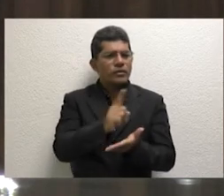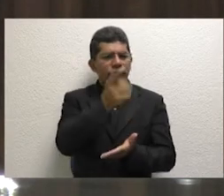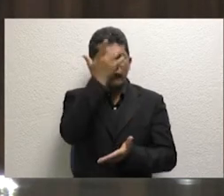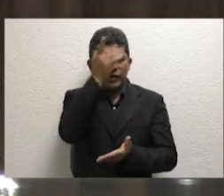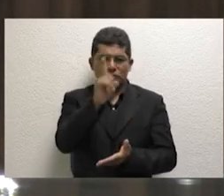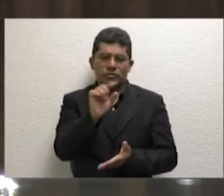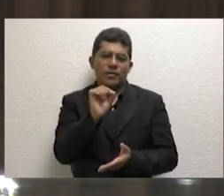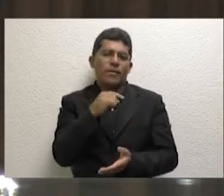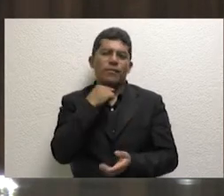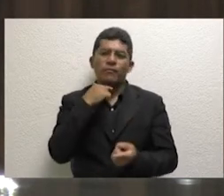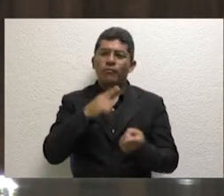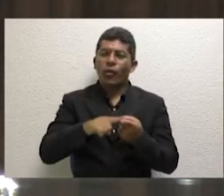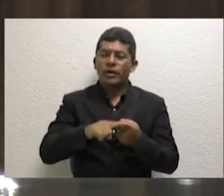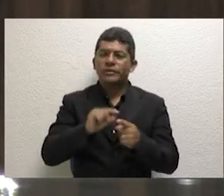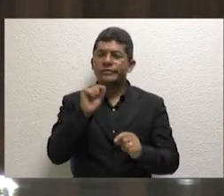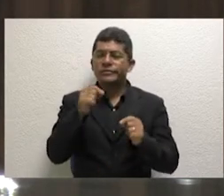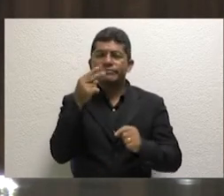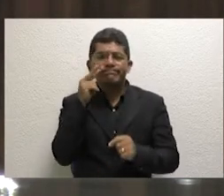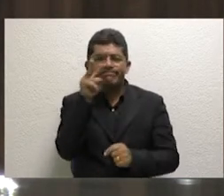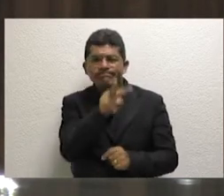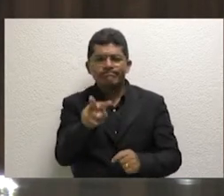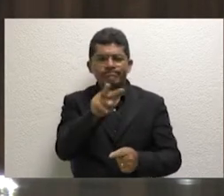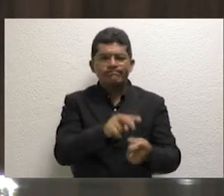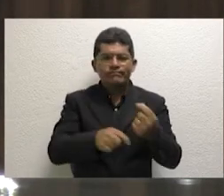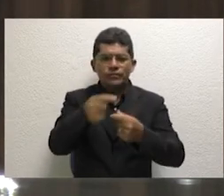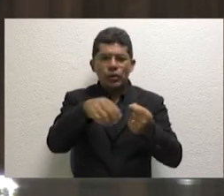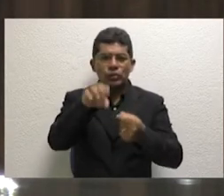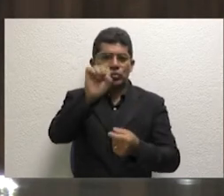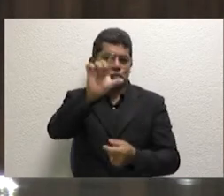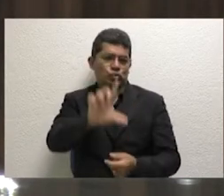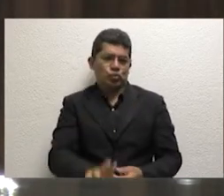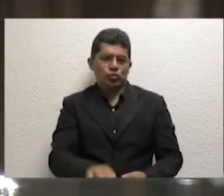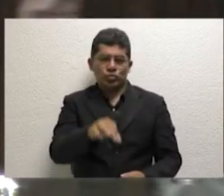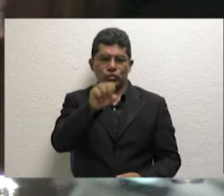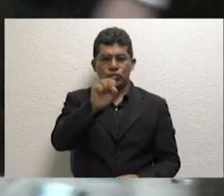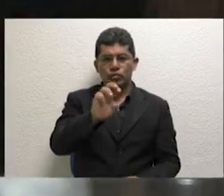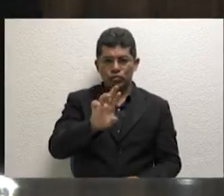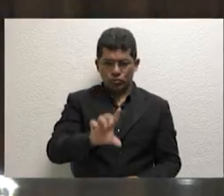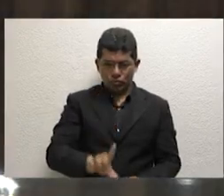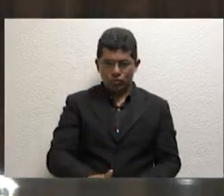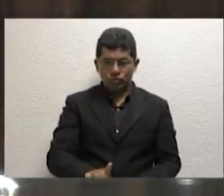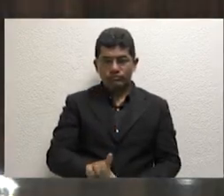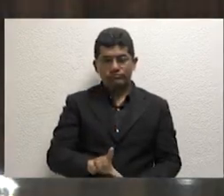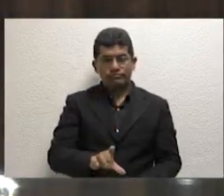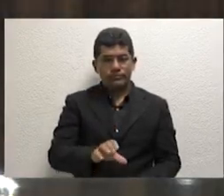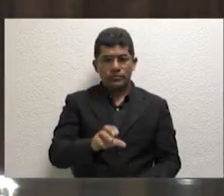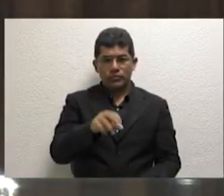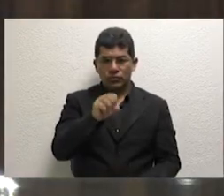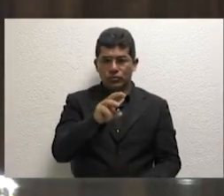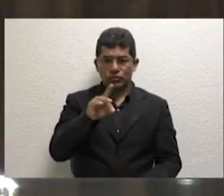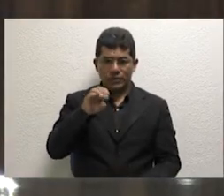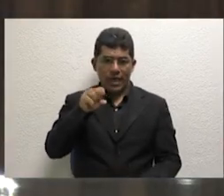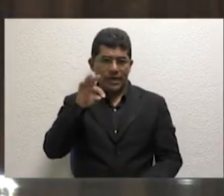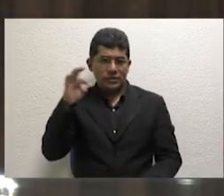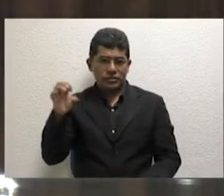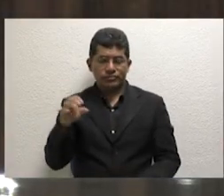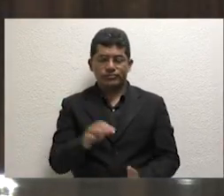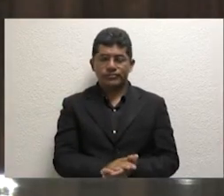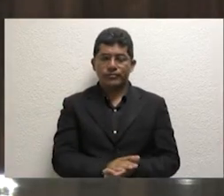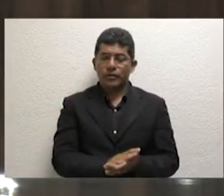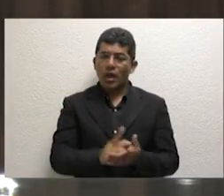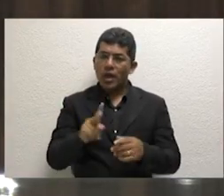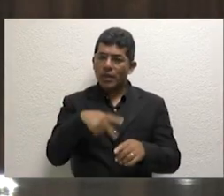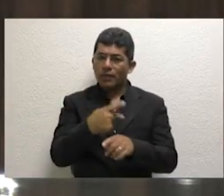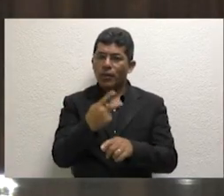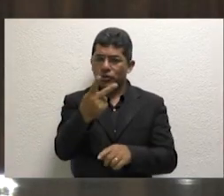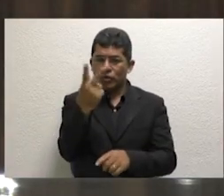ele tinha que a visão do economista do sul e sudeste antagônica ao nosso modelo ao final desses